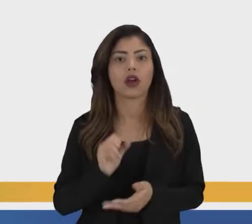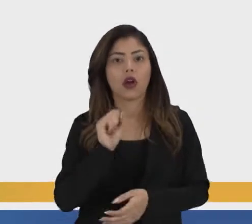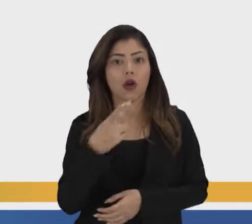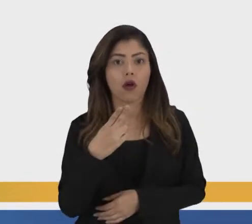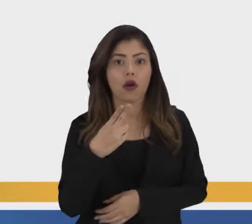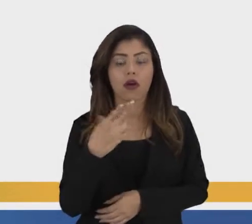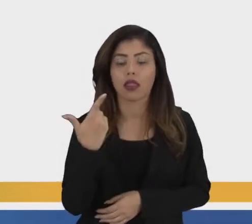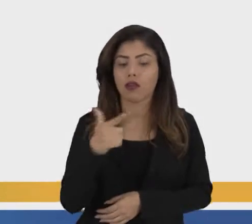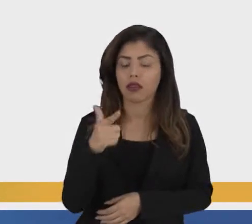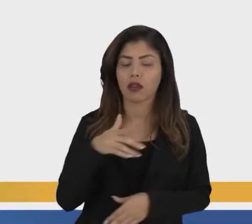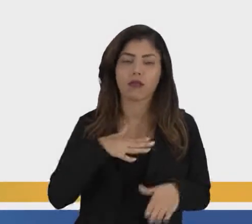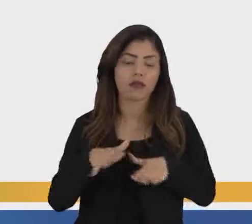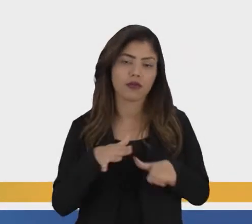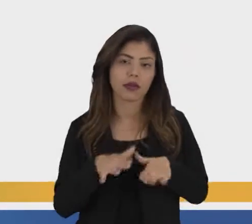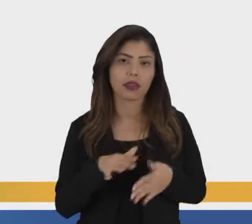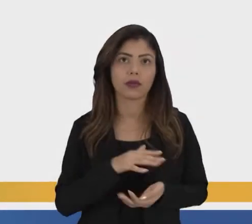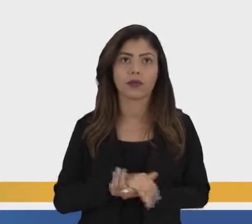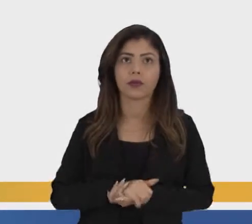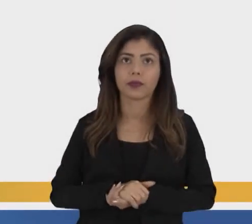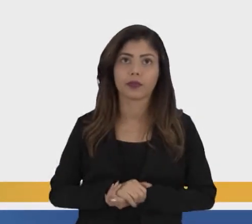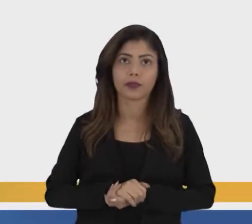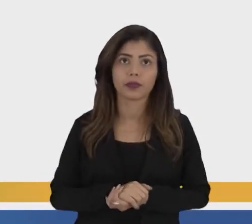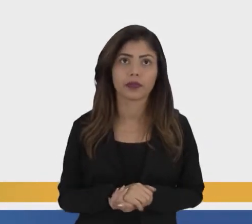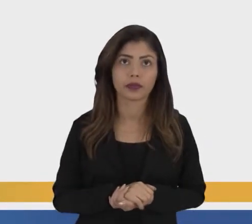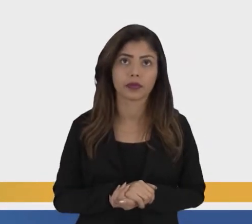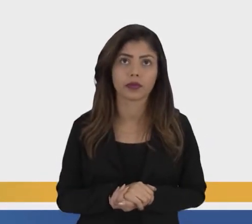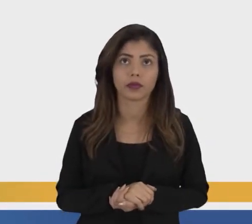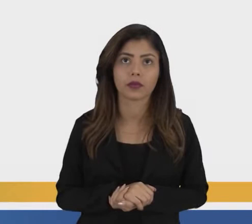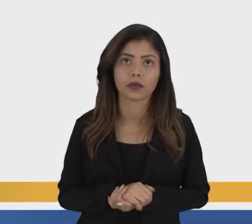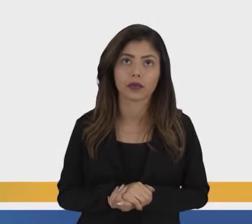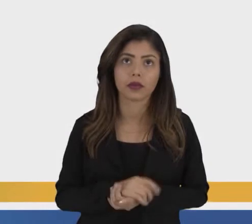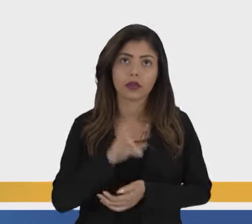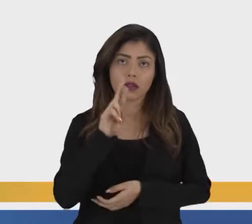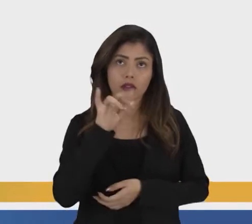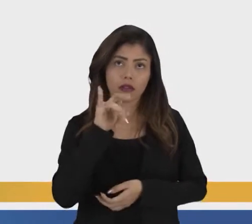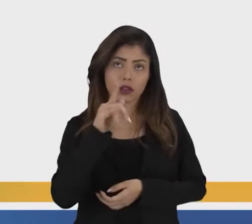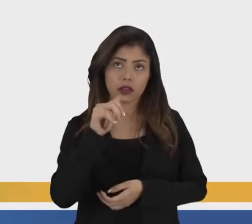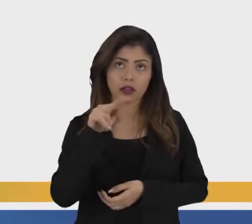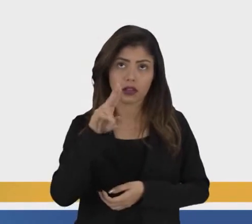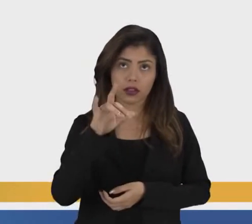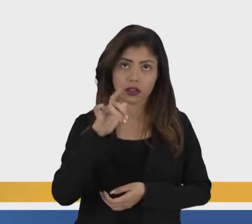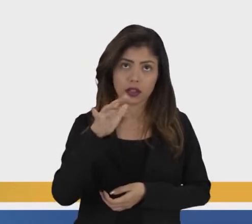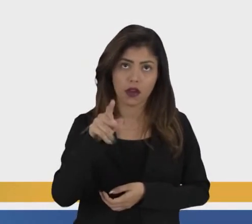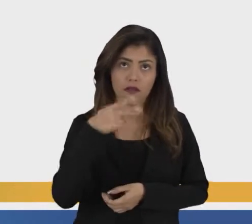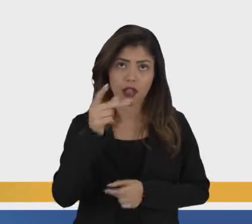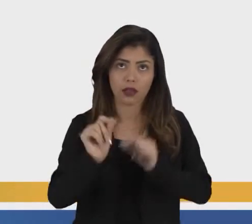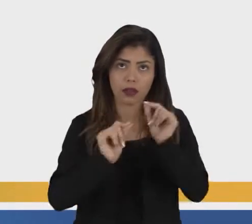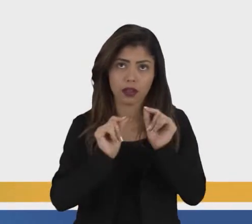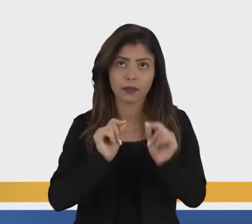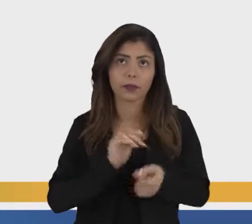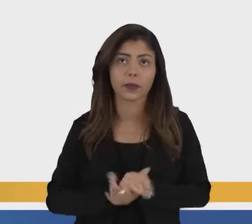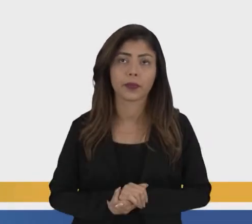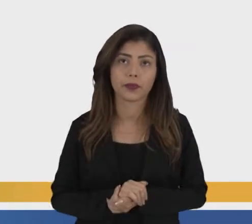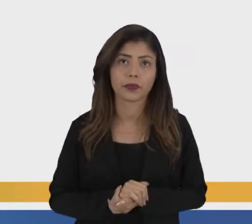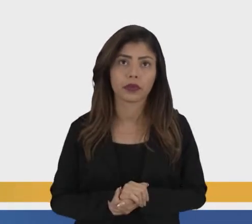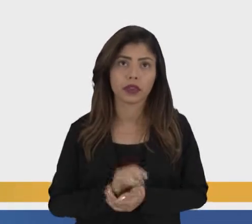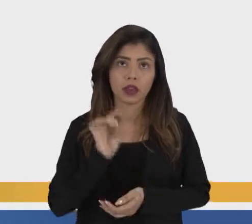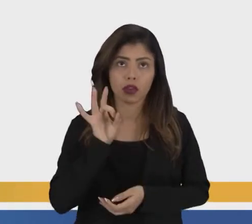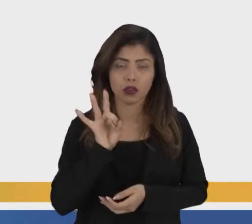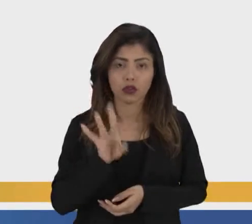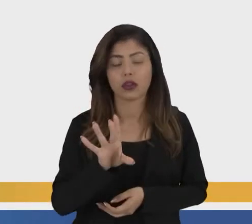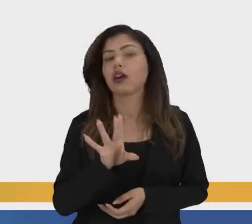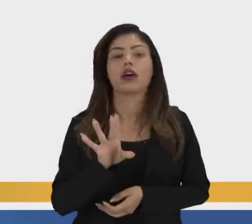velocidade constante ou ausência de movimento. Então, o referencial inercial diz